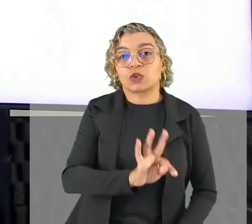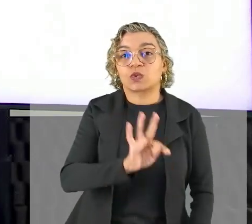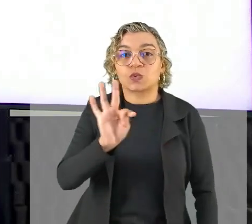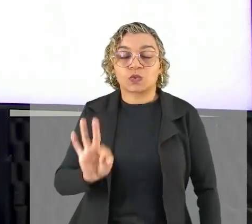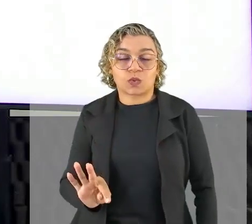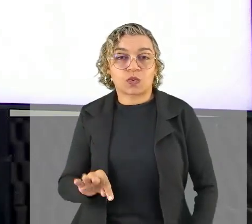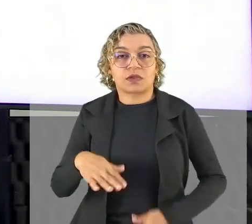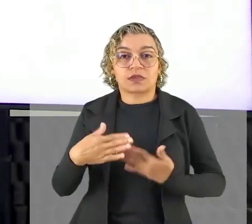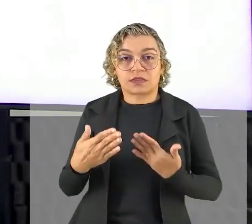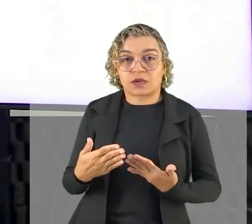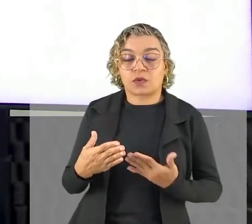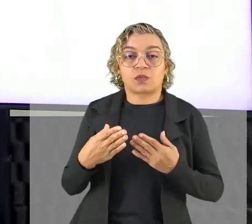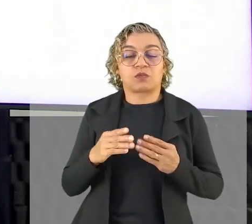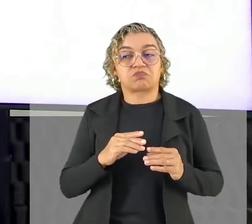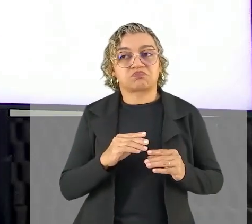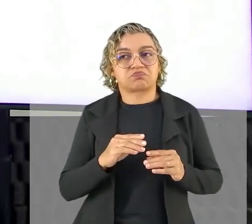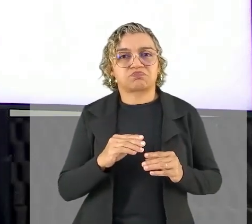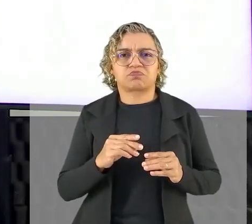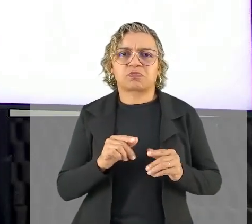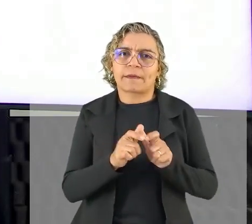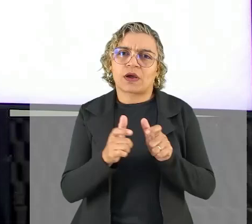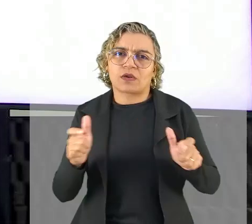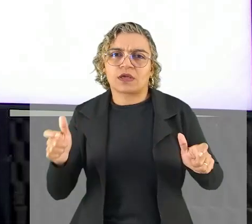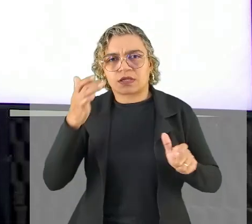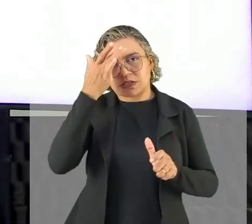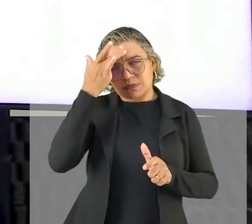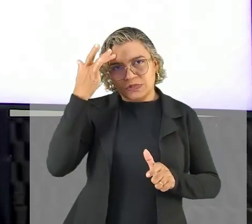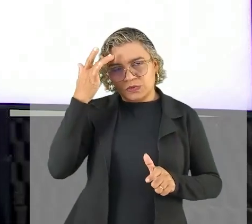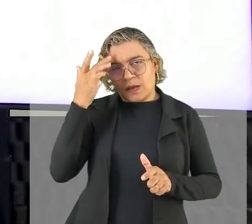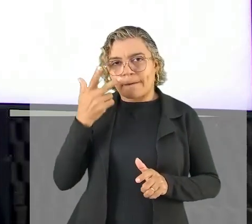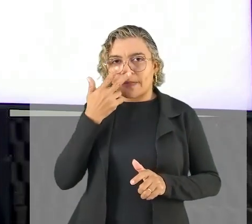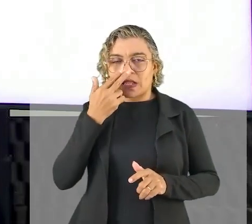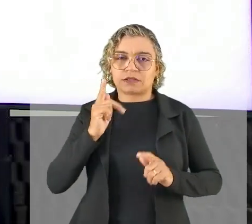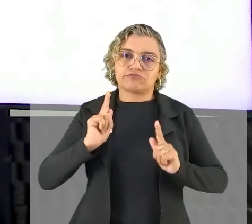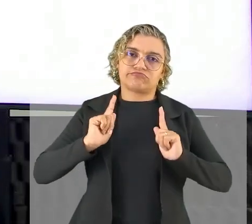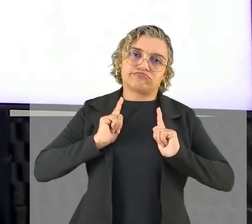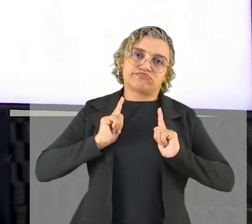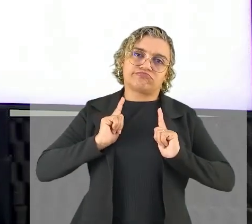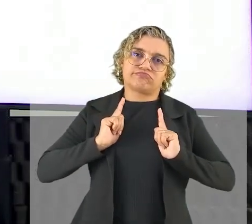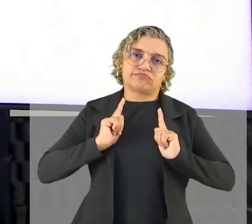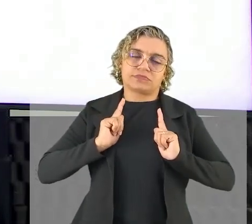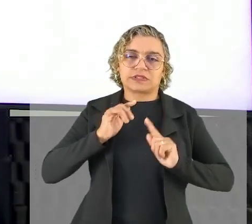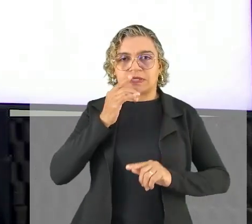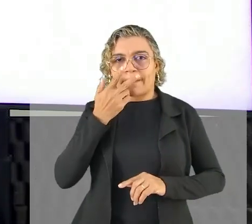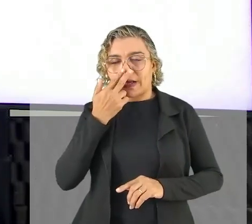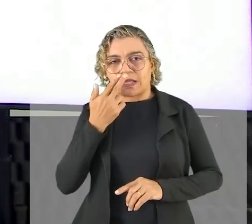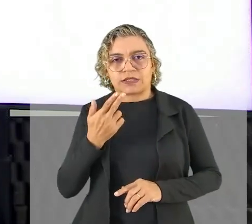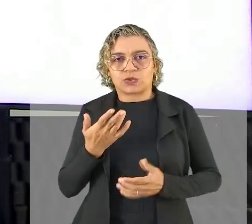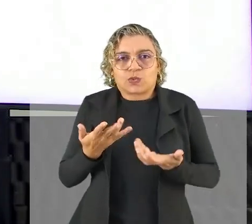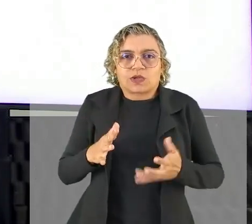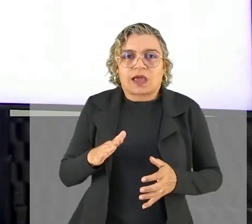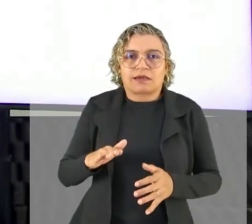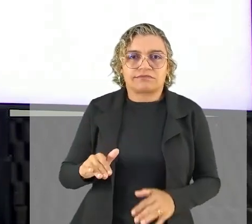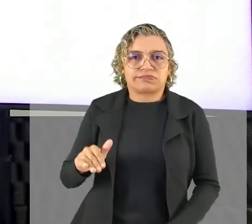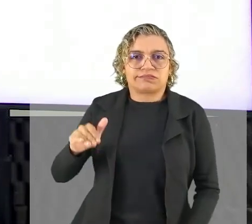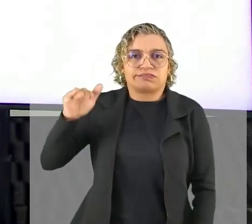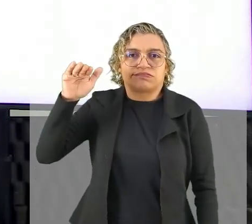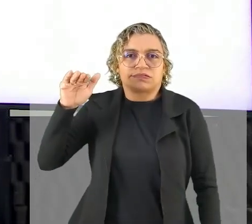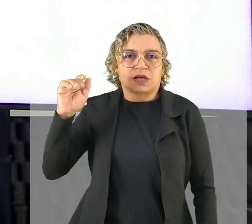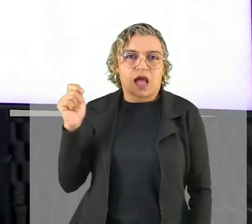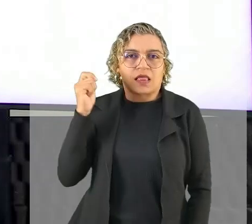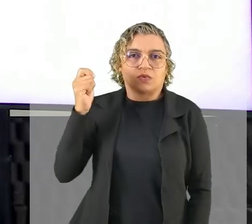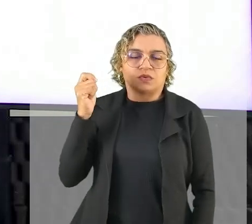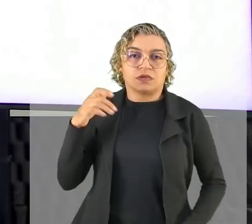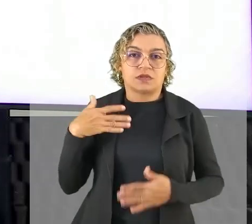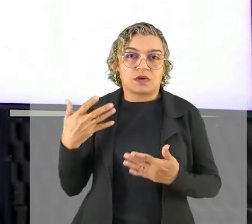por comodismo, né, por não desejarem, né, se tornar adultas, né? Então a culpa